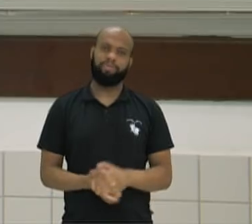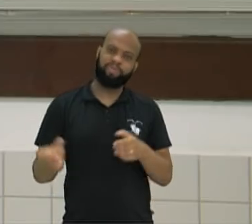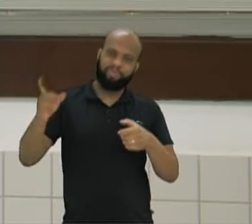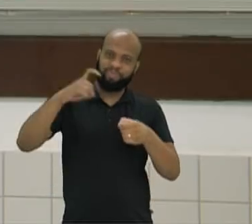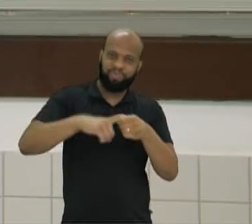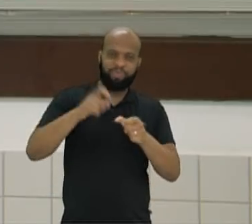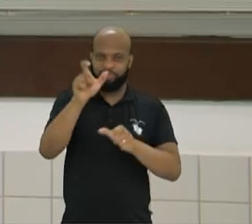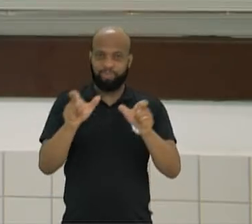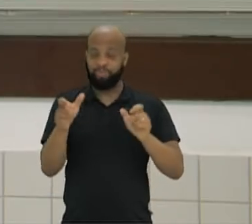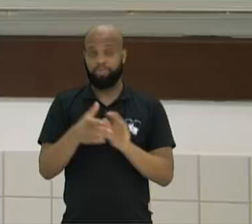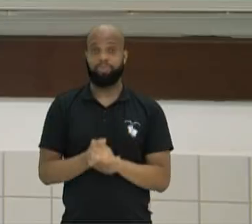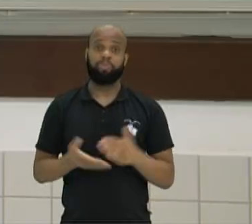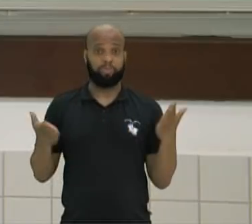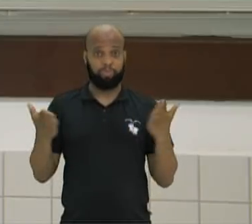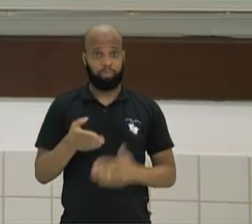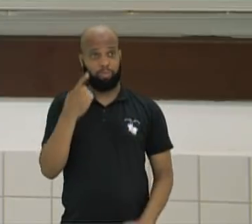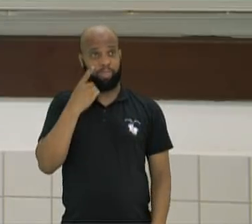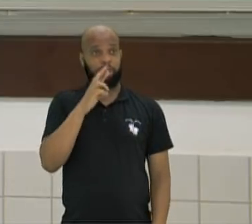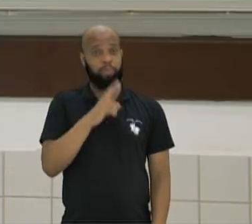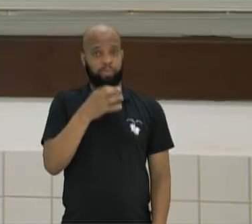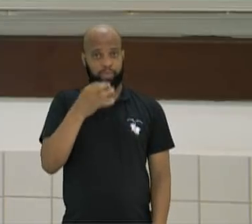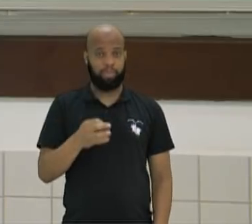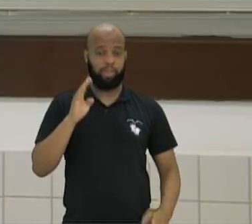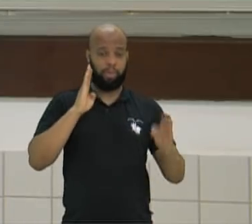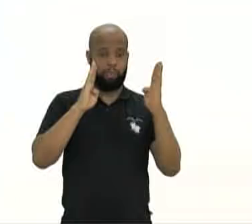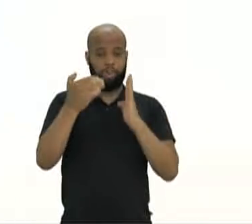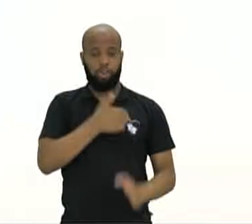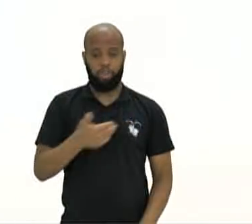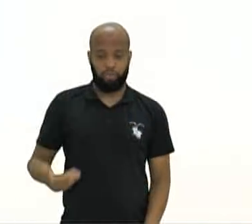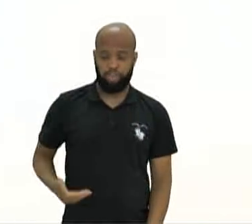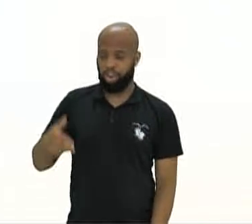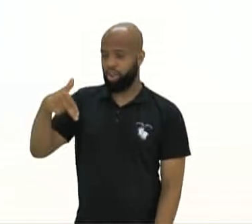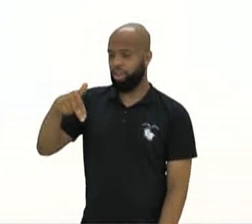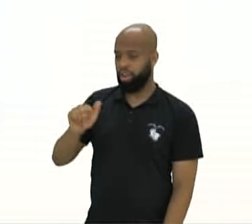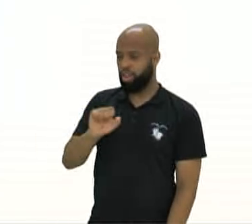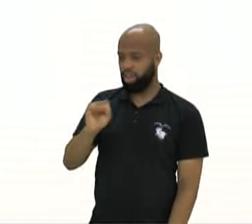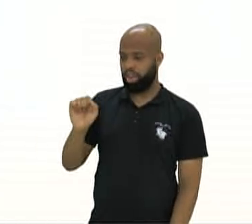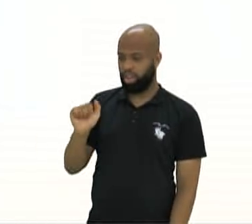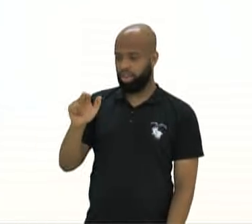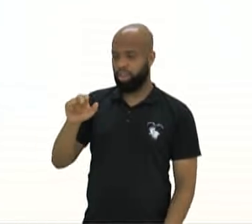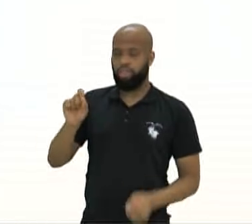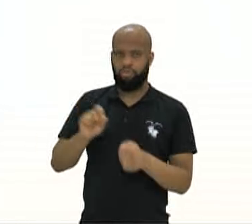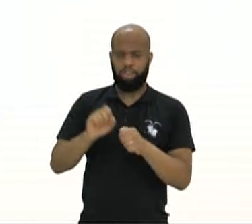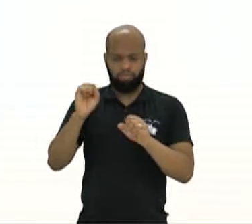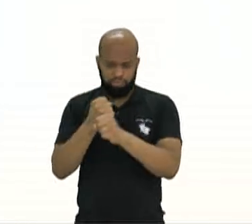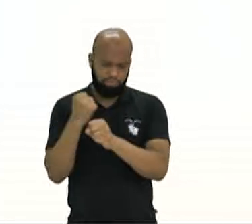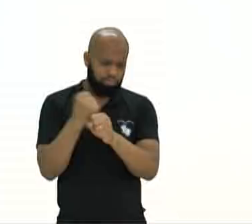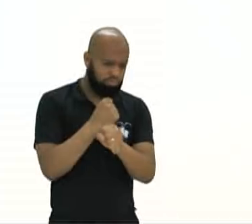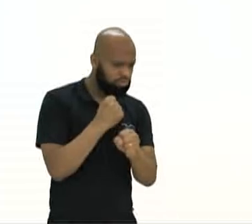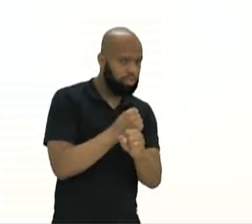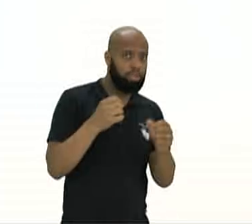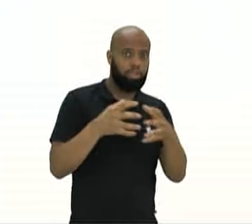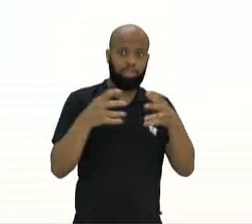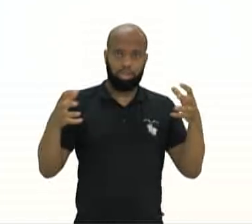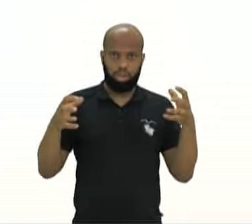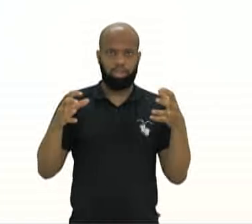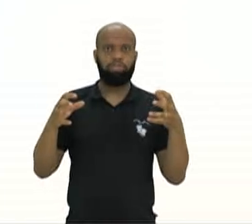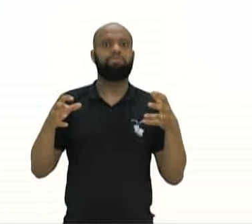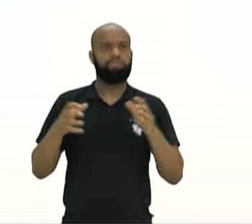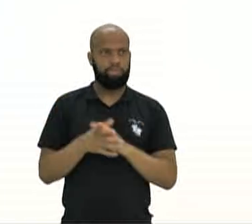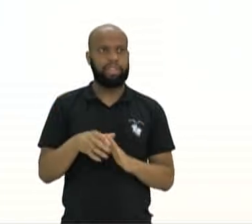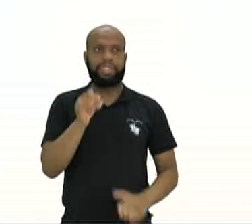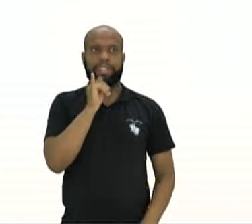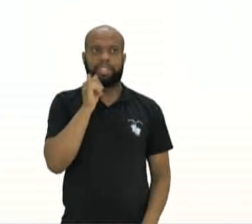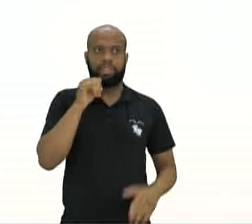Voltei, galerinha. Vamos lá? Durante seu governo, Nassau promove maiores construções realizadas até então na região, as maiores, né?